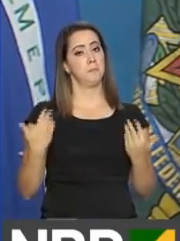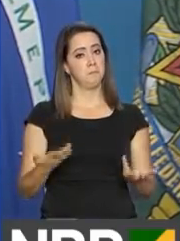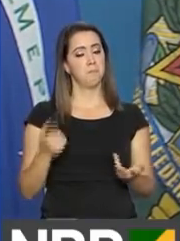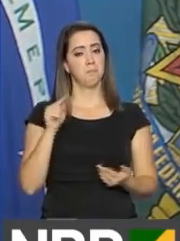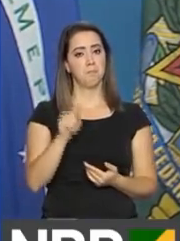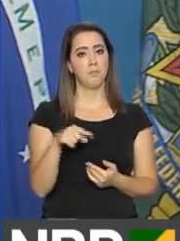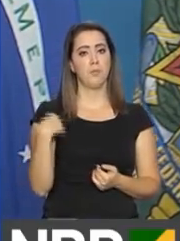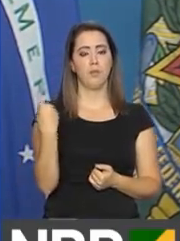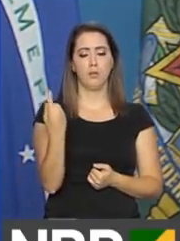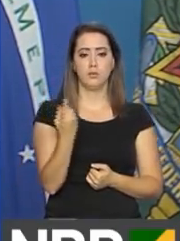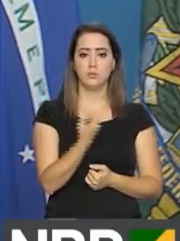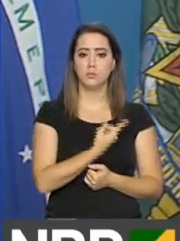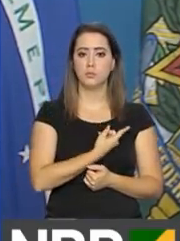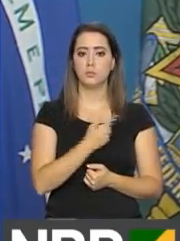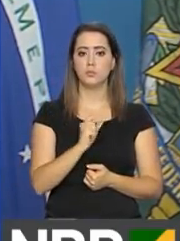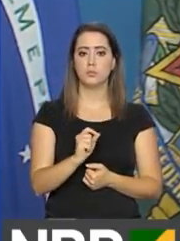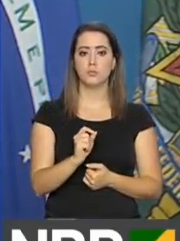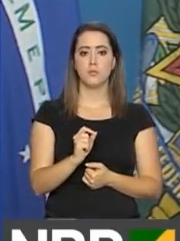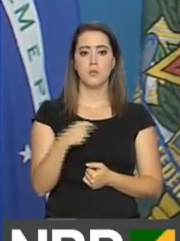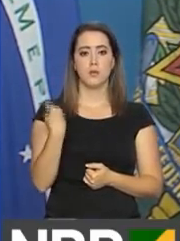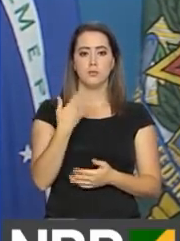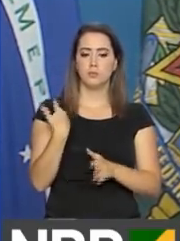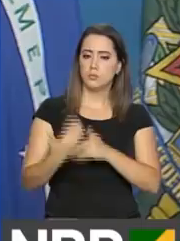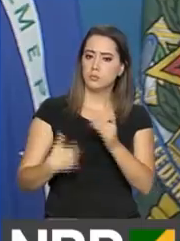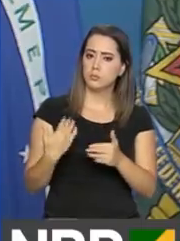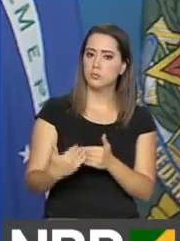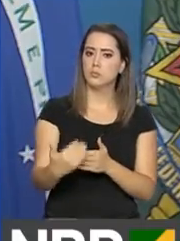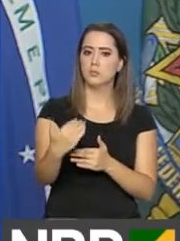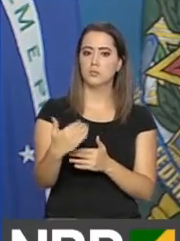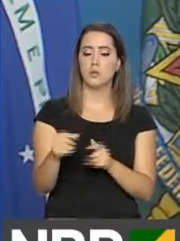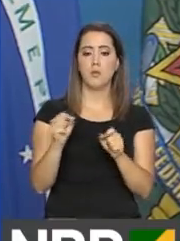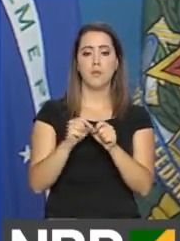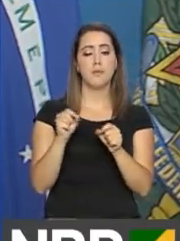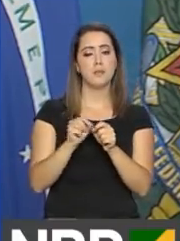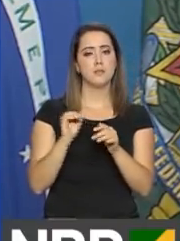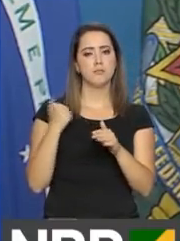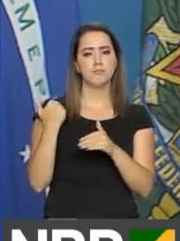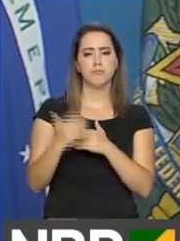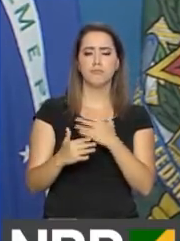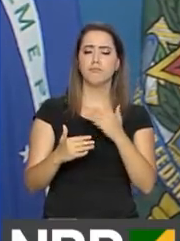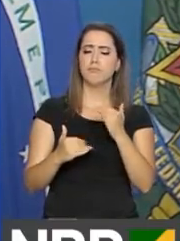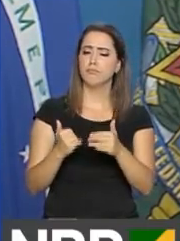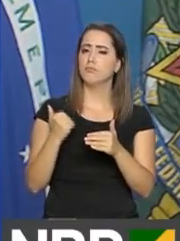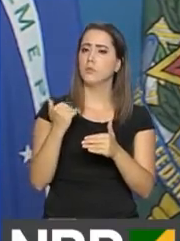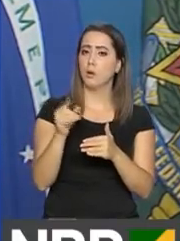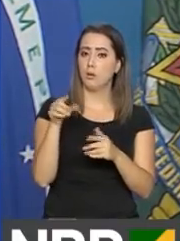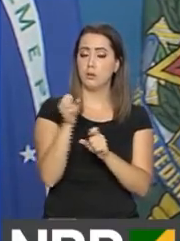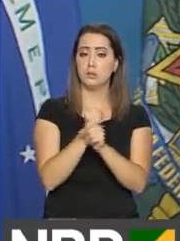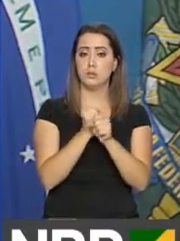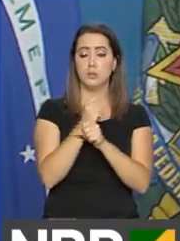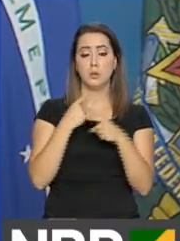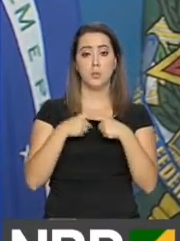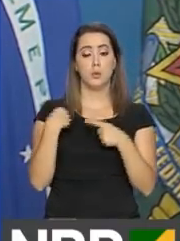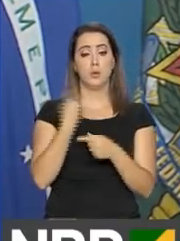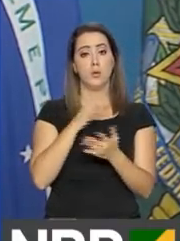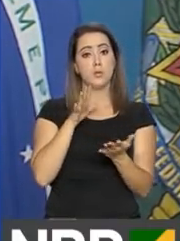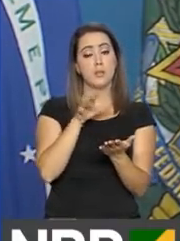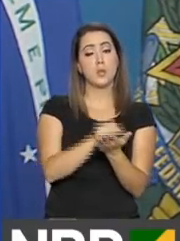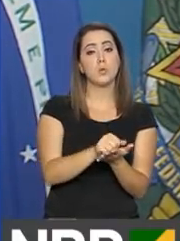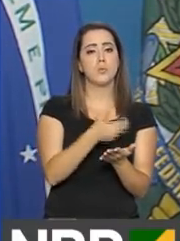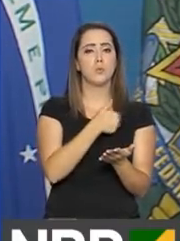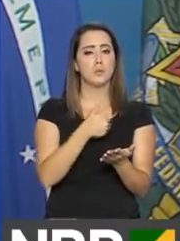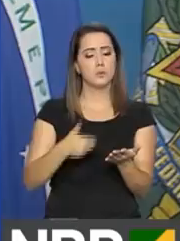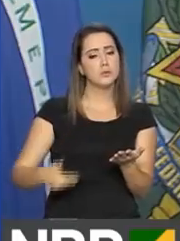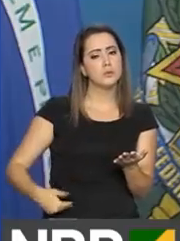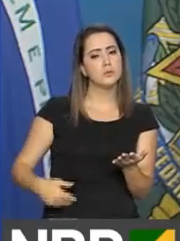coisa que nós estamos fazendo ao longo desse ano porque quando assumimos o governo